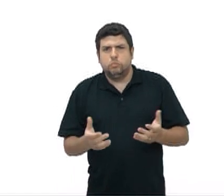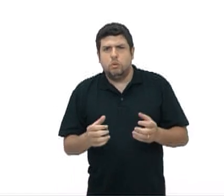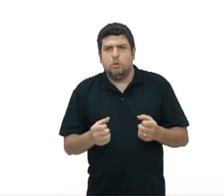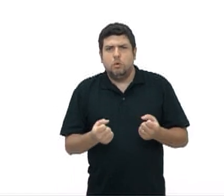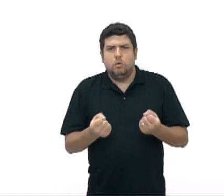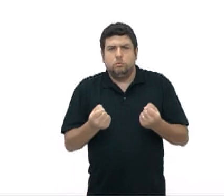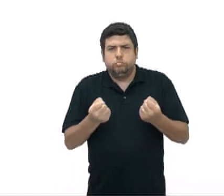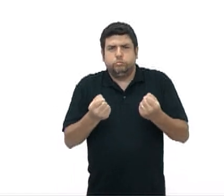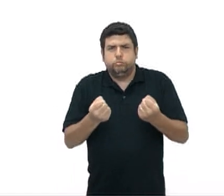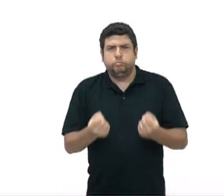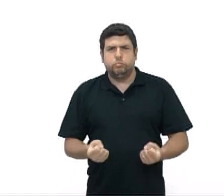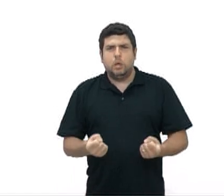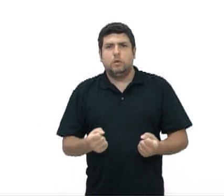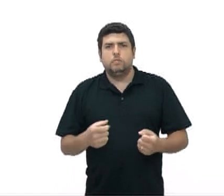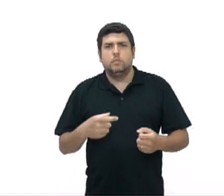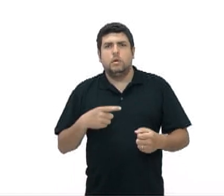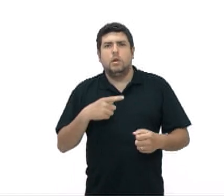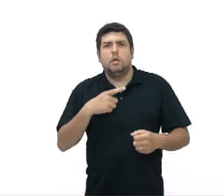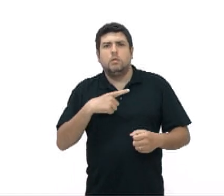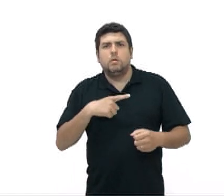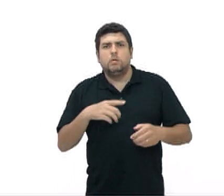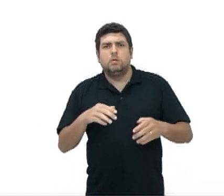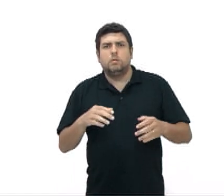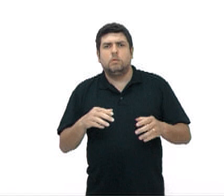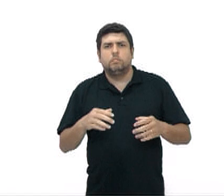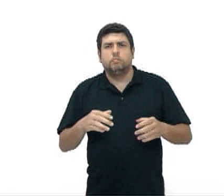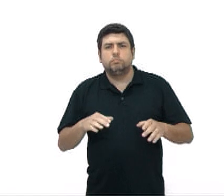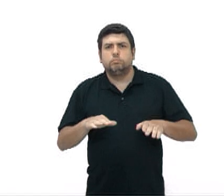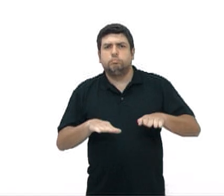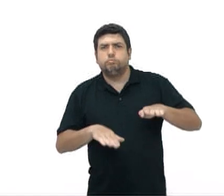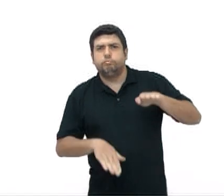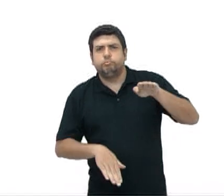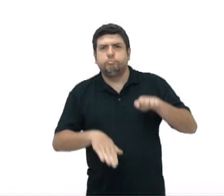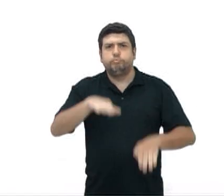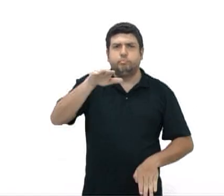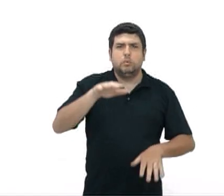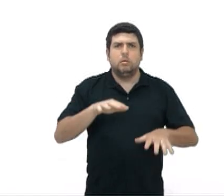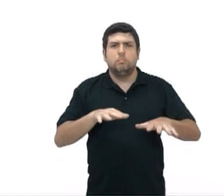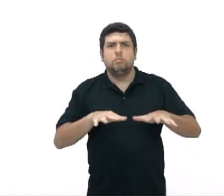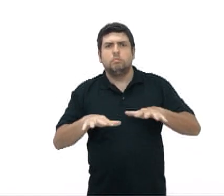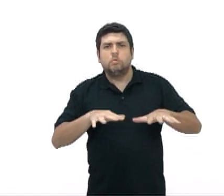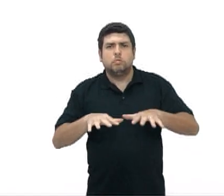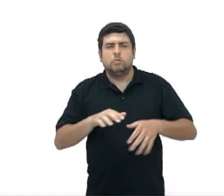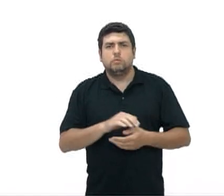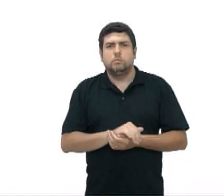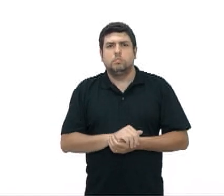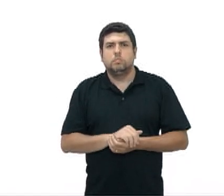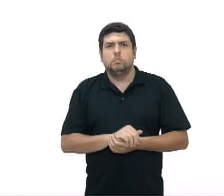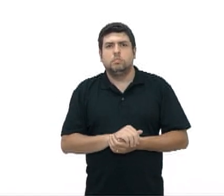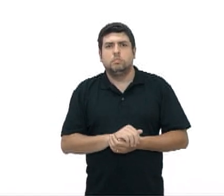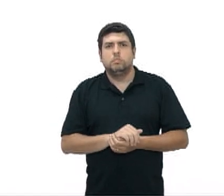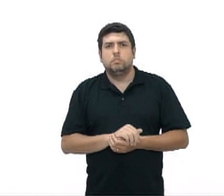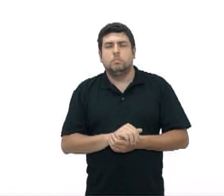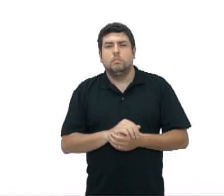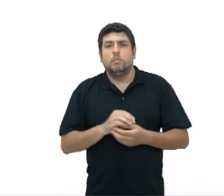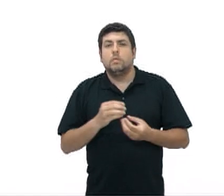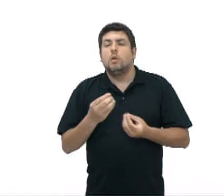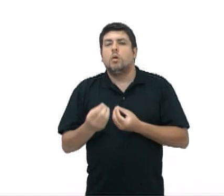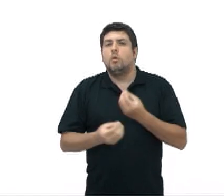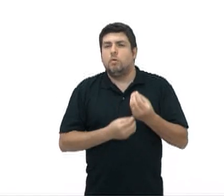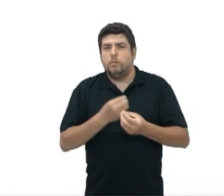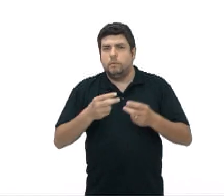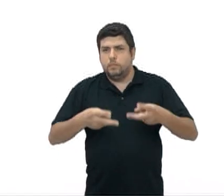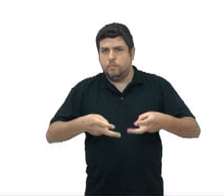que apresenta o movimento. É definido, vejam, é uma definição como produto, ou seja, uma